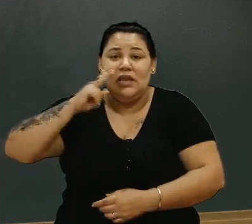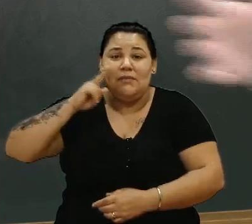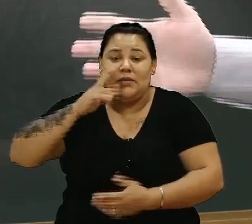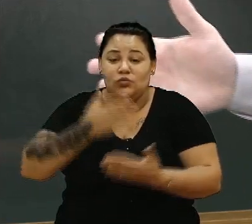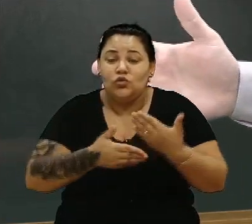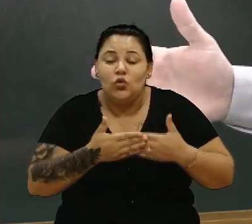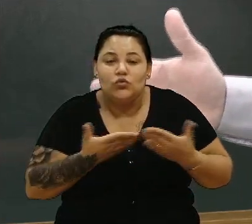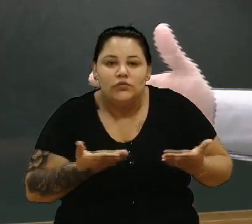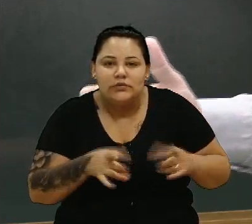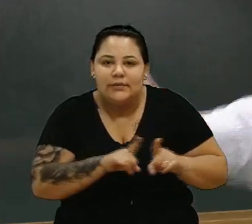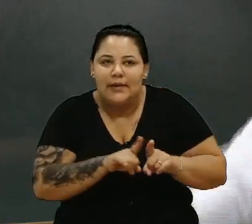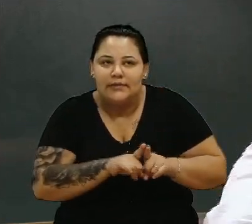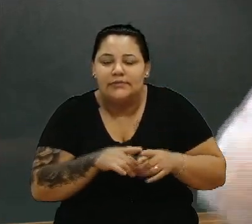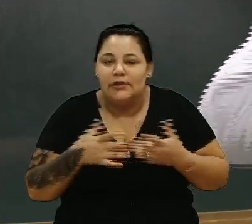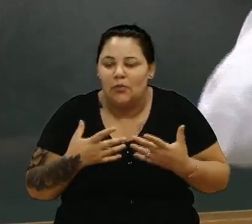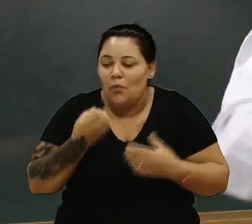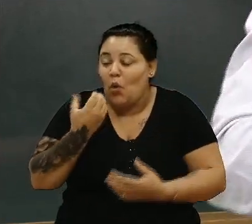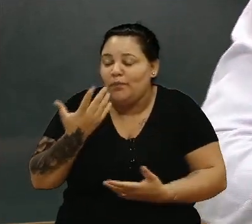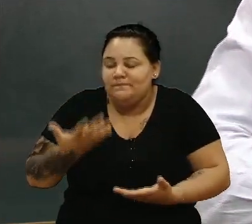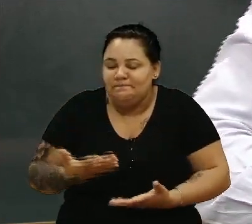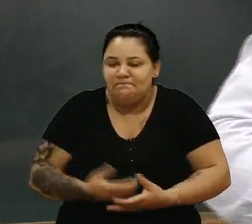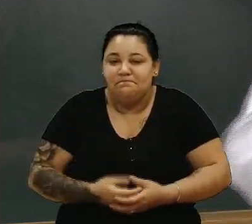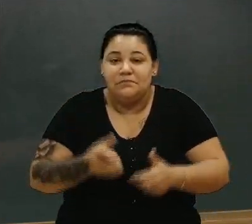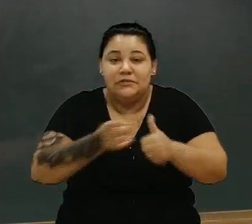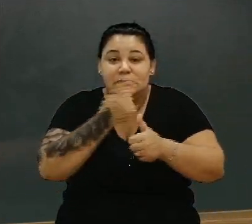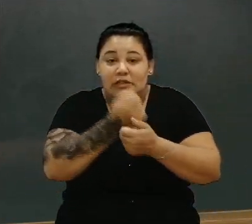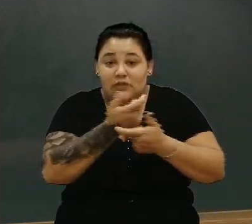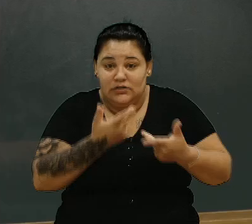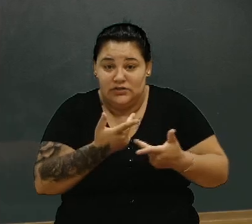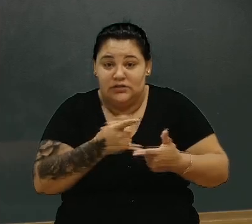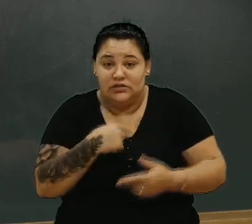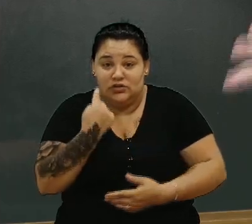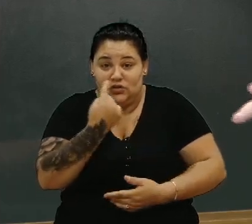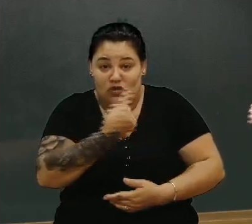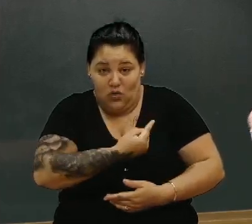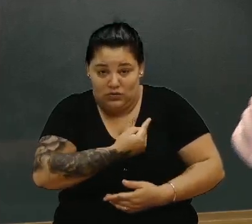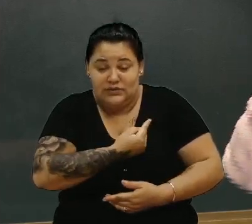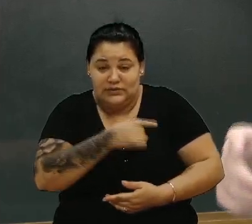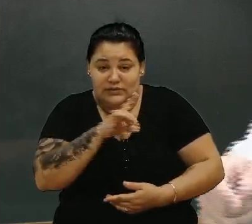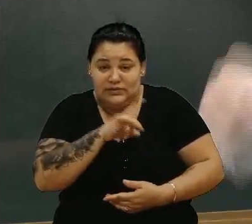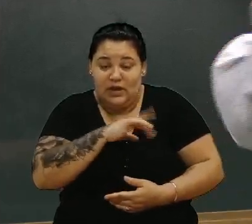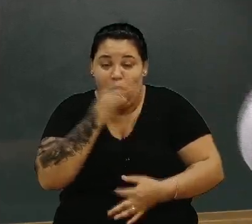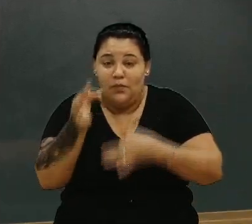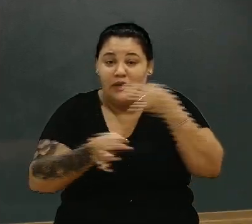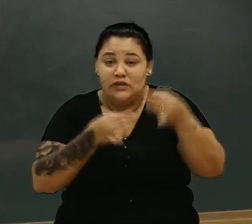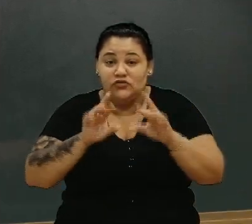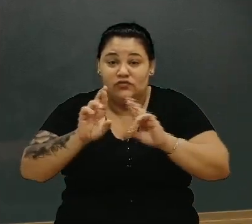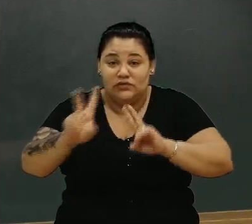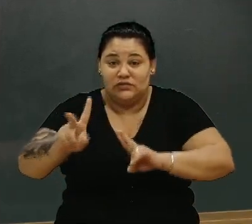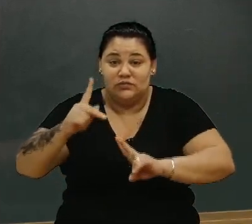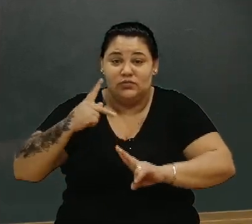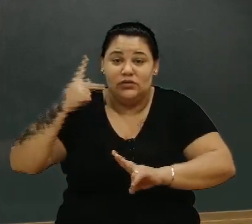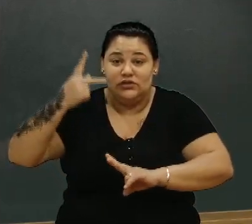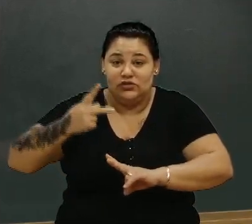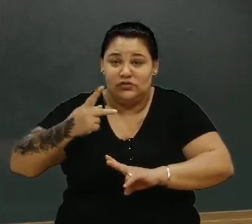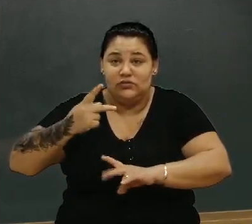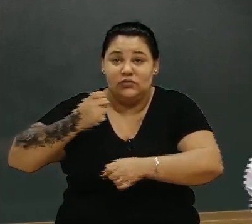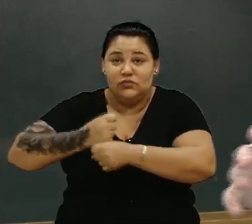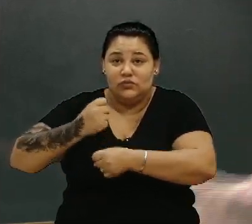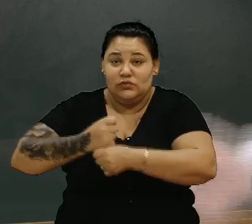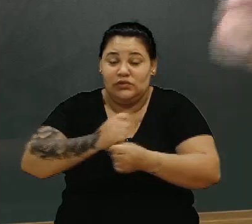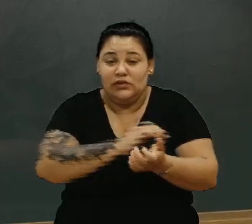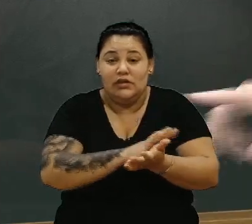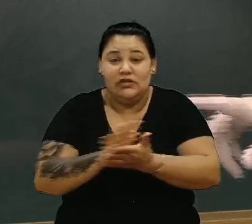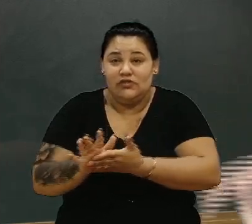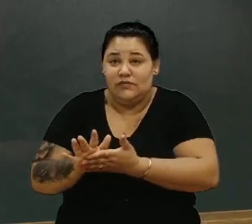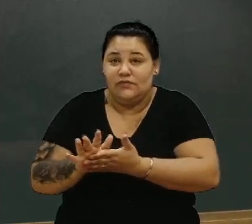nós. Então, bom, primeira coisa que todos nós, que comungamos de vertentes diversas da política, quando da tragédia, pensamos é que, bom,